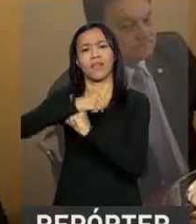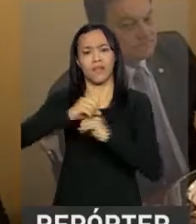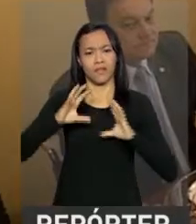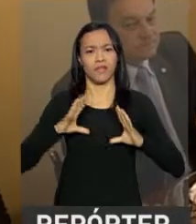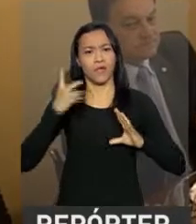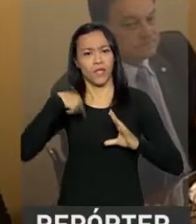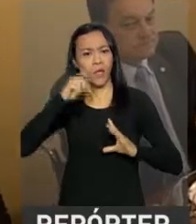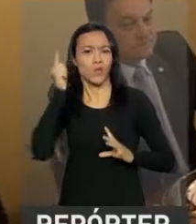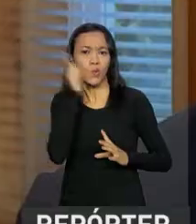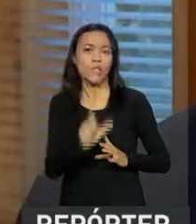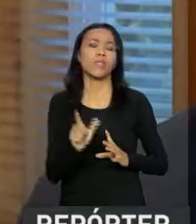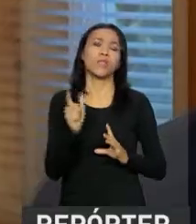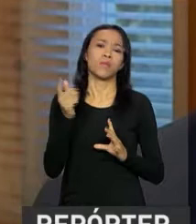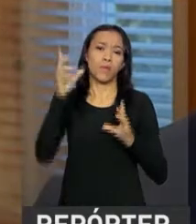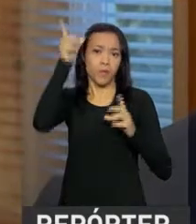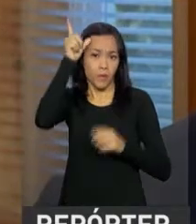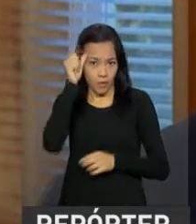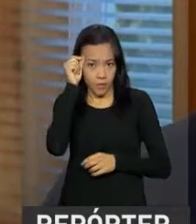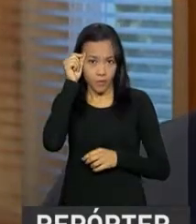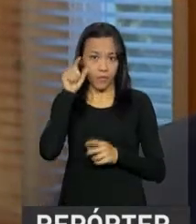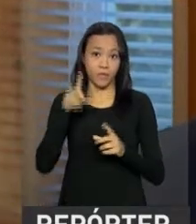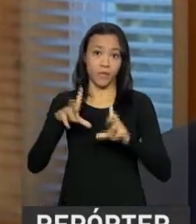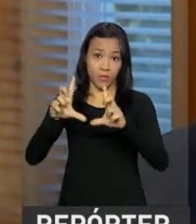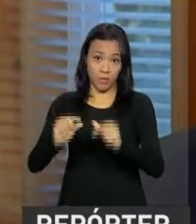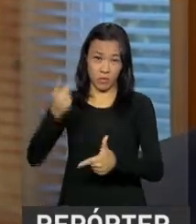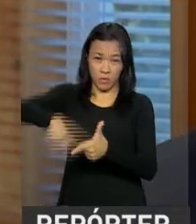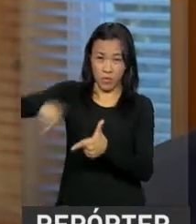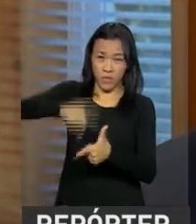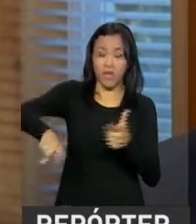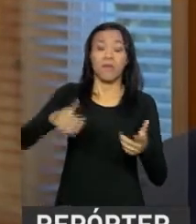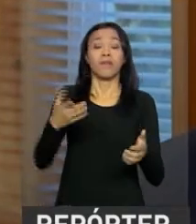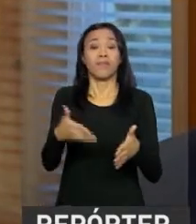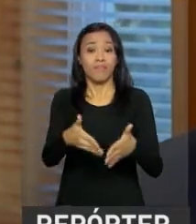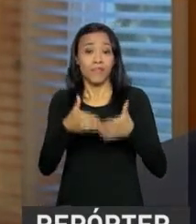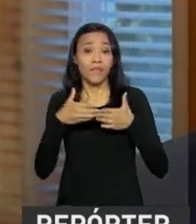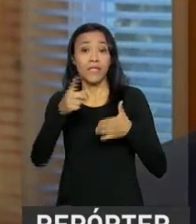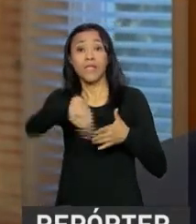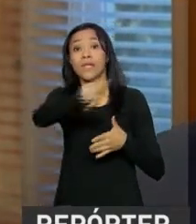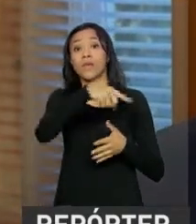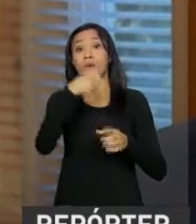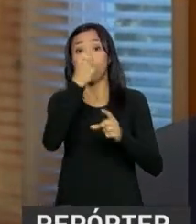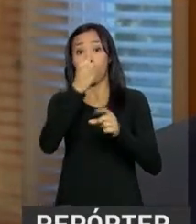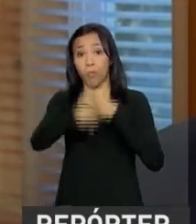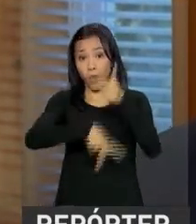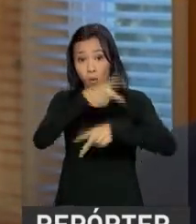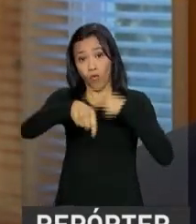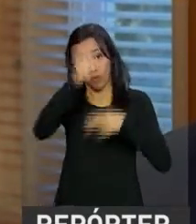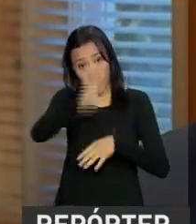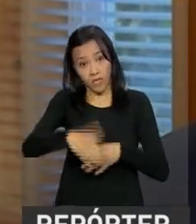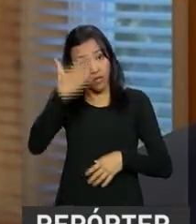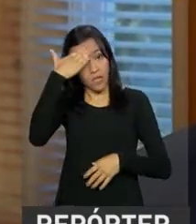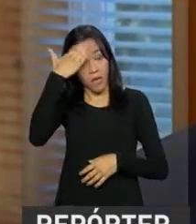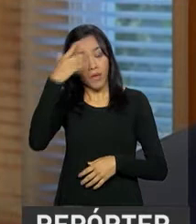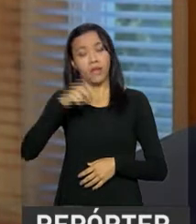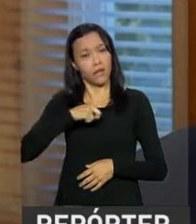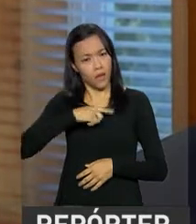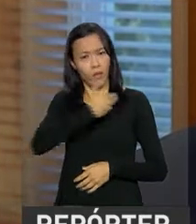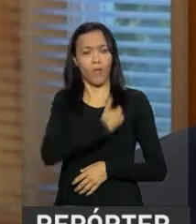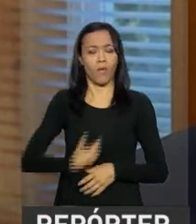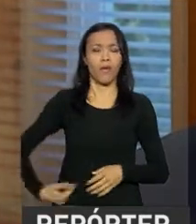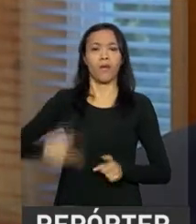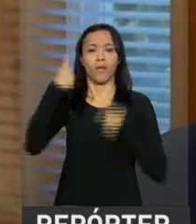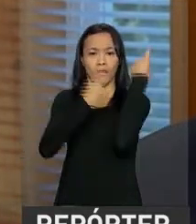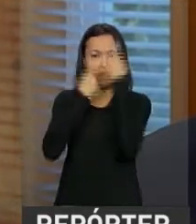possamos sair dessas dificuldades. Nós estamos mobilizando as bases para que o povo brasileiro saiba de forma clara que tem um governo que está preocupado com o